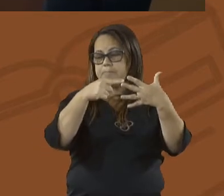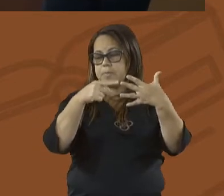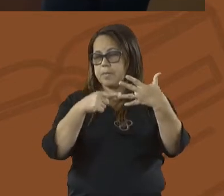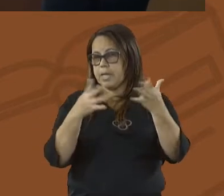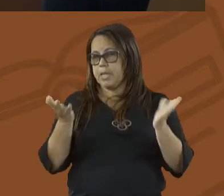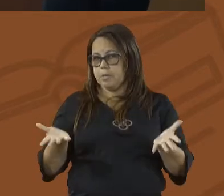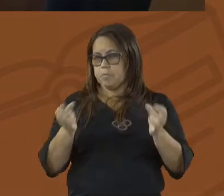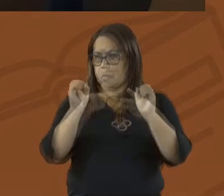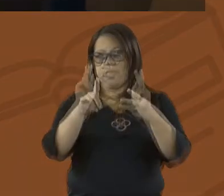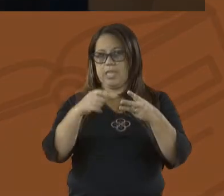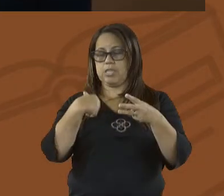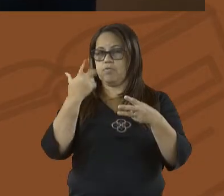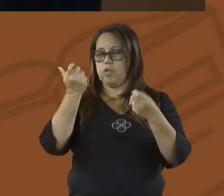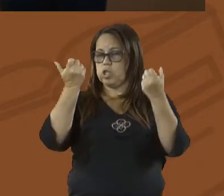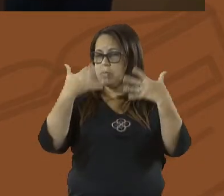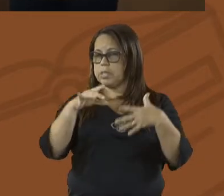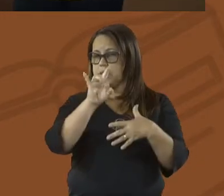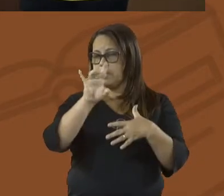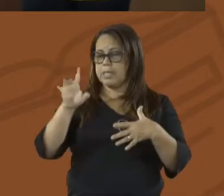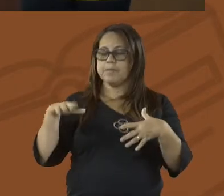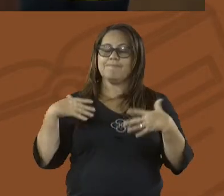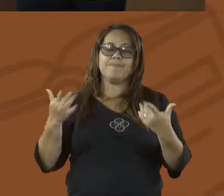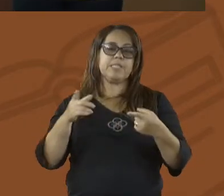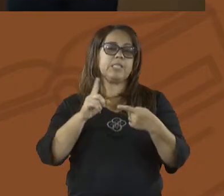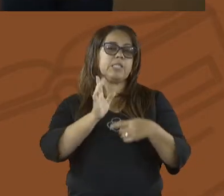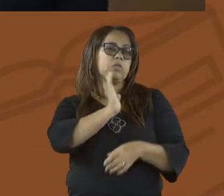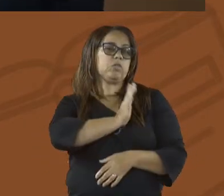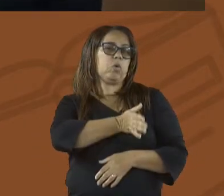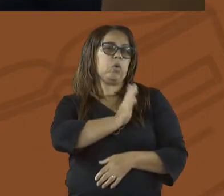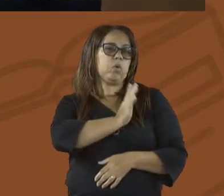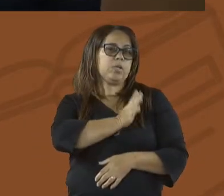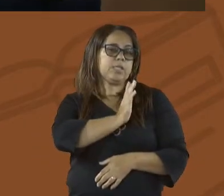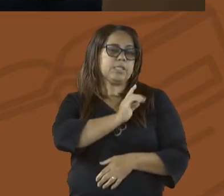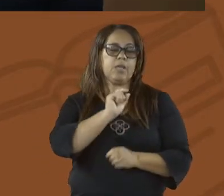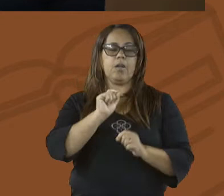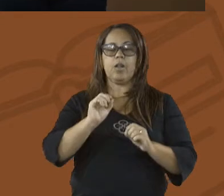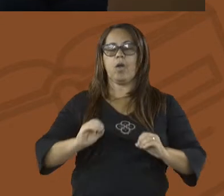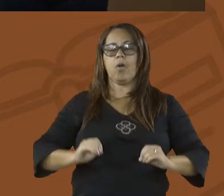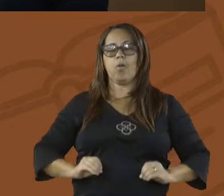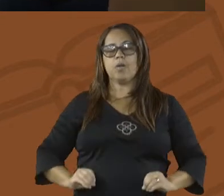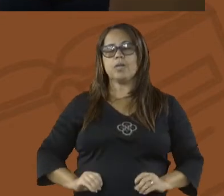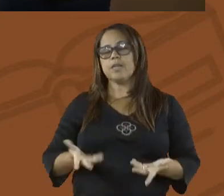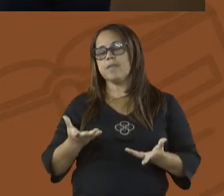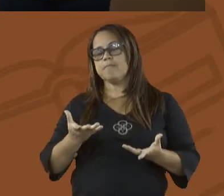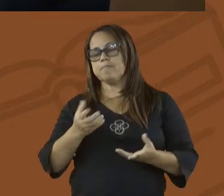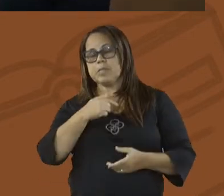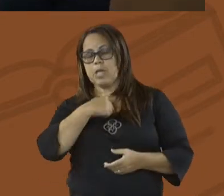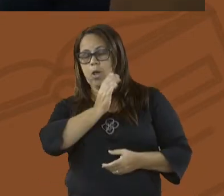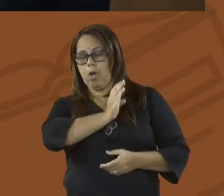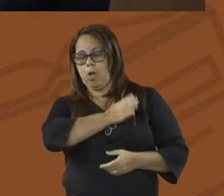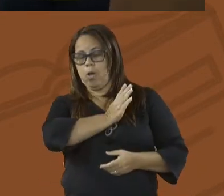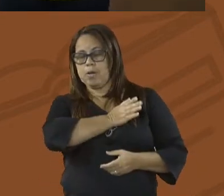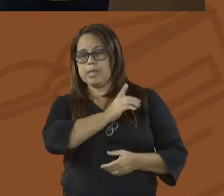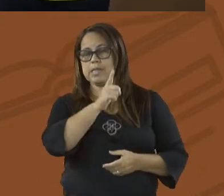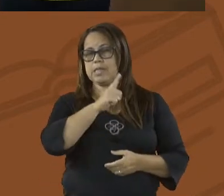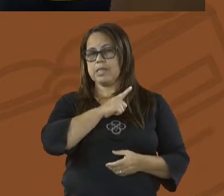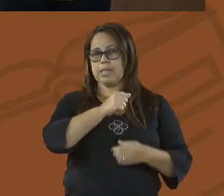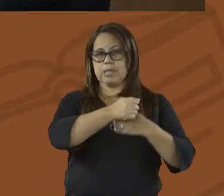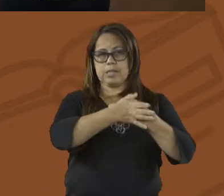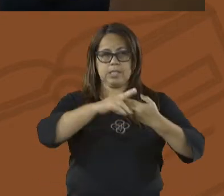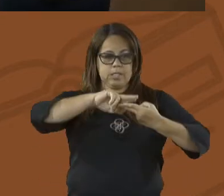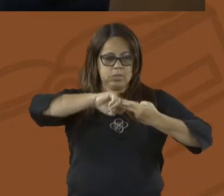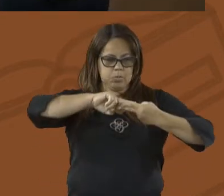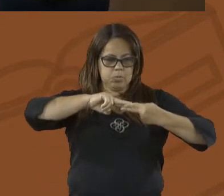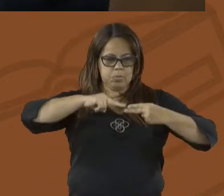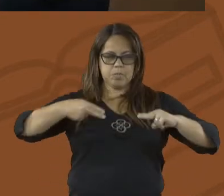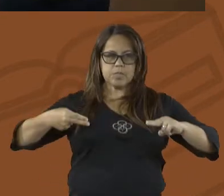cada um deles, tá? E sobre o coração, ele é um órgão que é formado justamente por tecido muscular, que